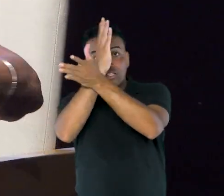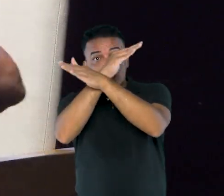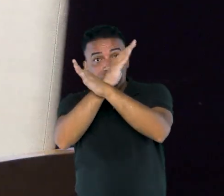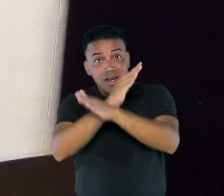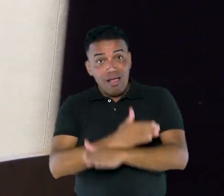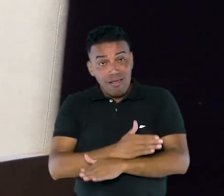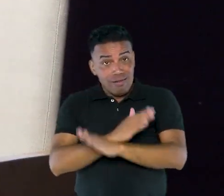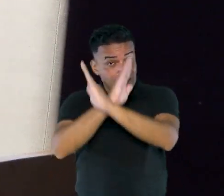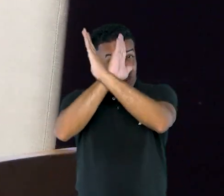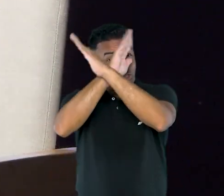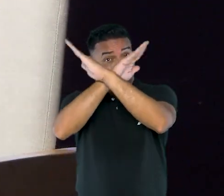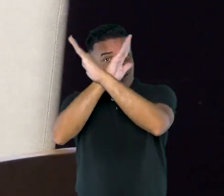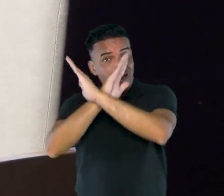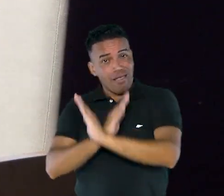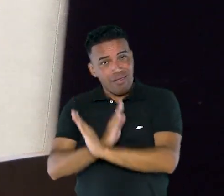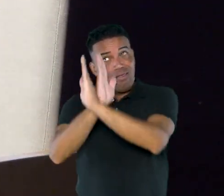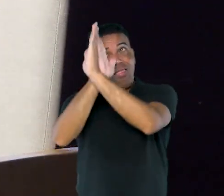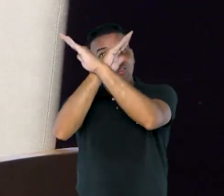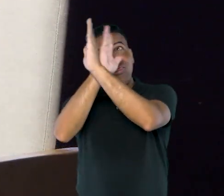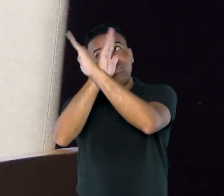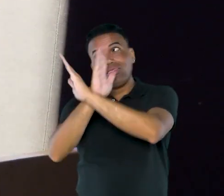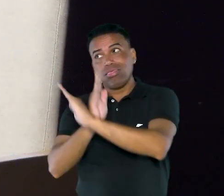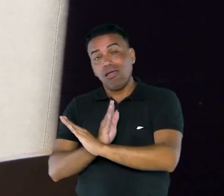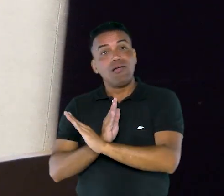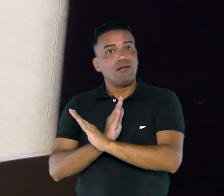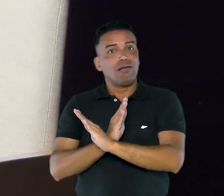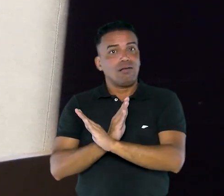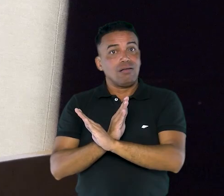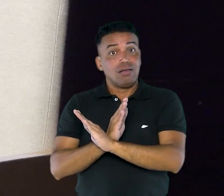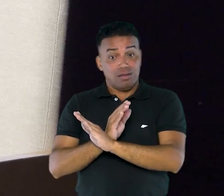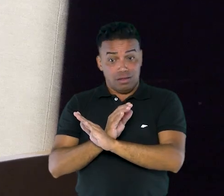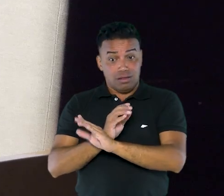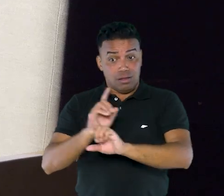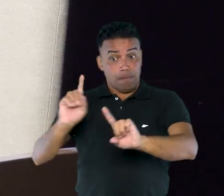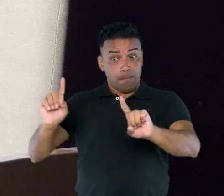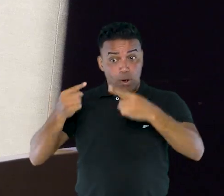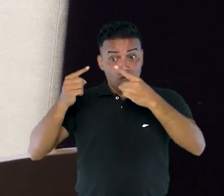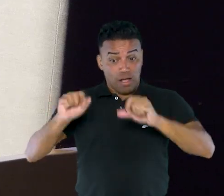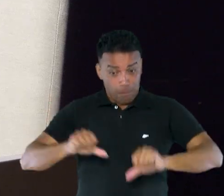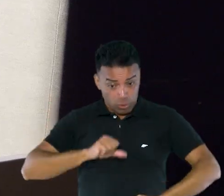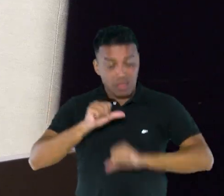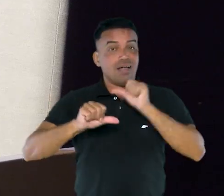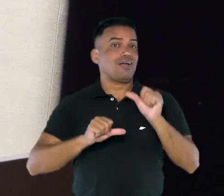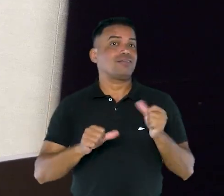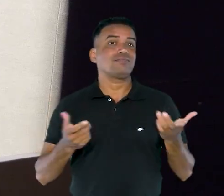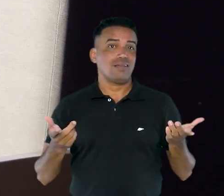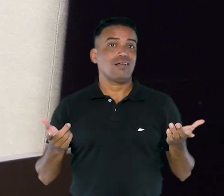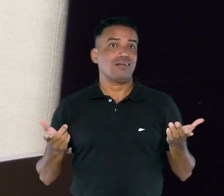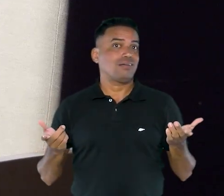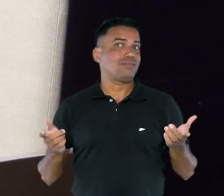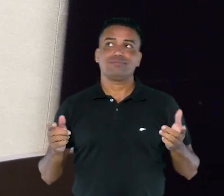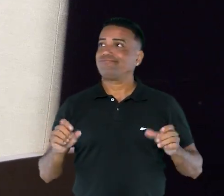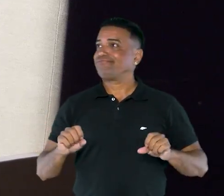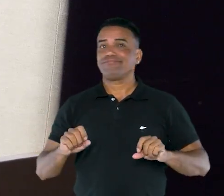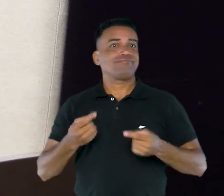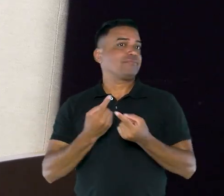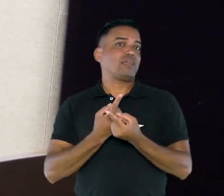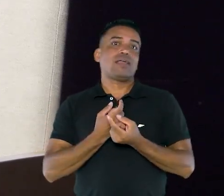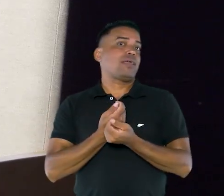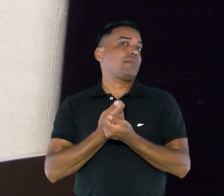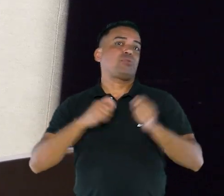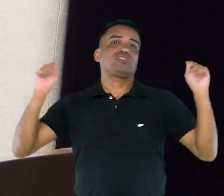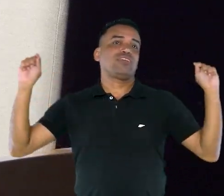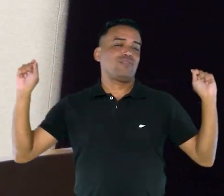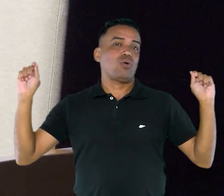pouco da dificuldade que é provocar essa mudança, fica impossível. É assim que a gente, não sei se